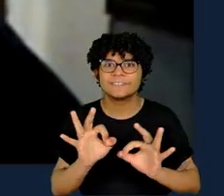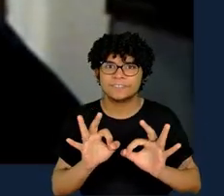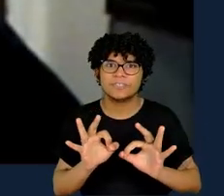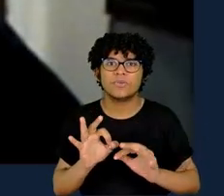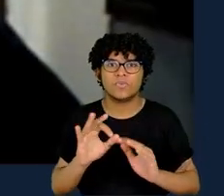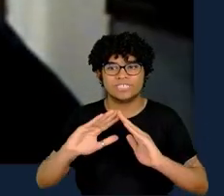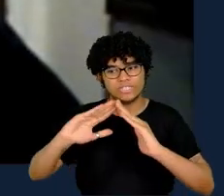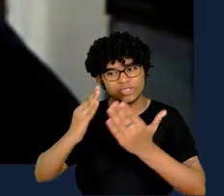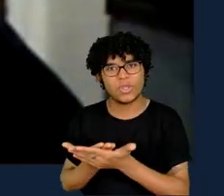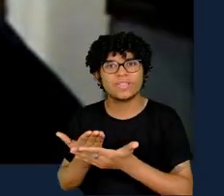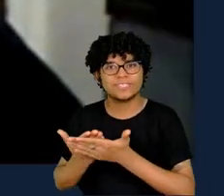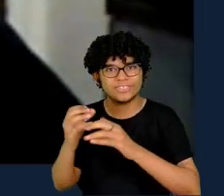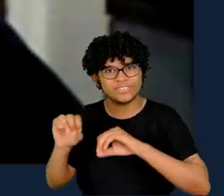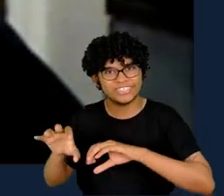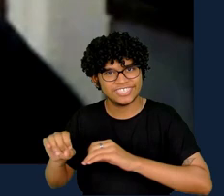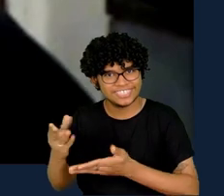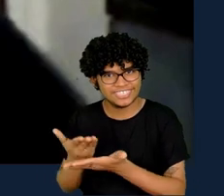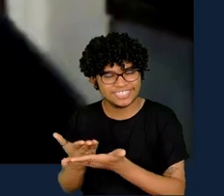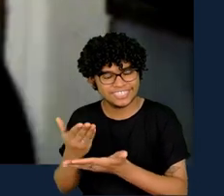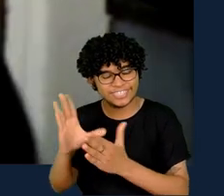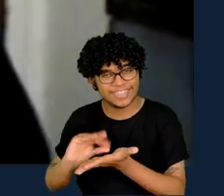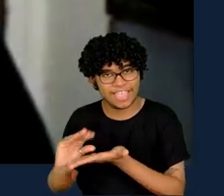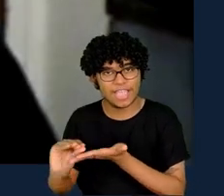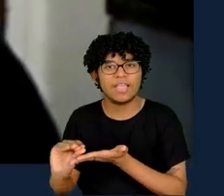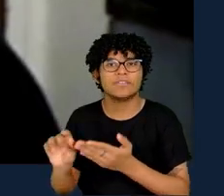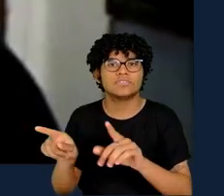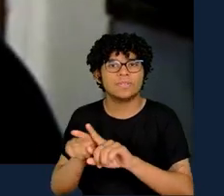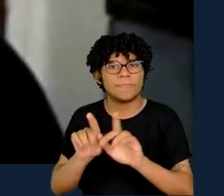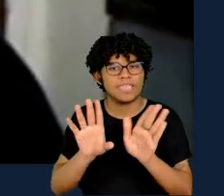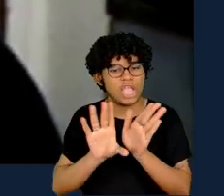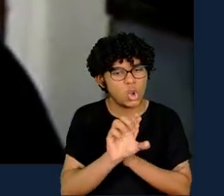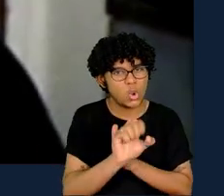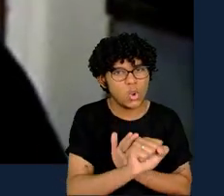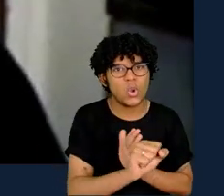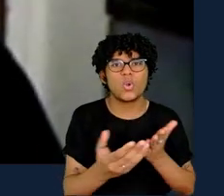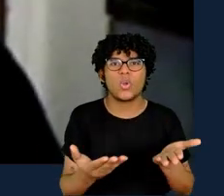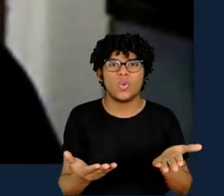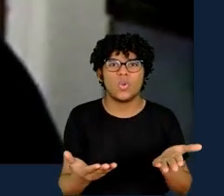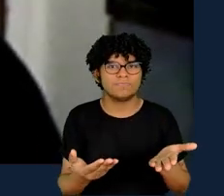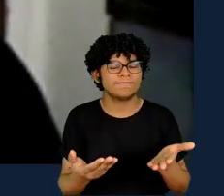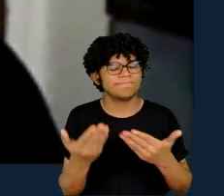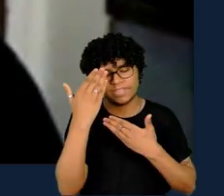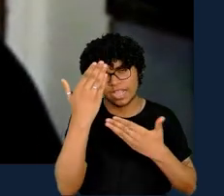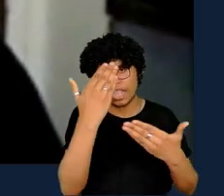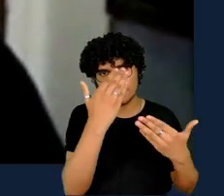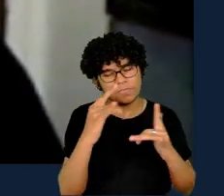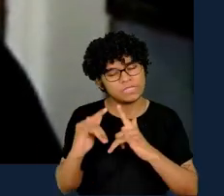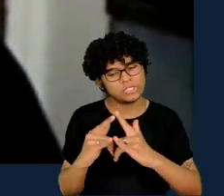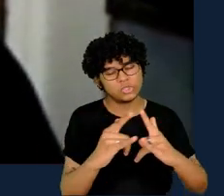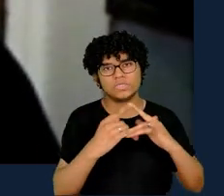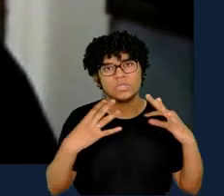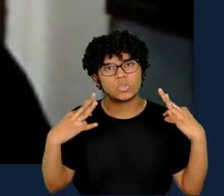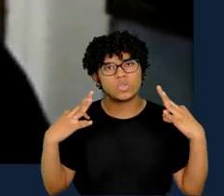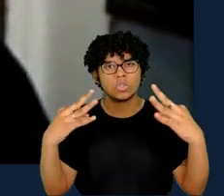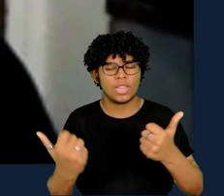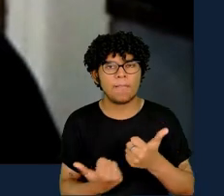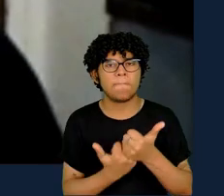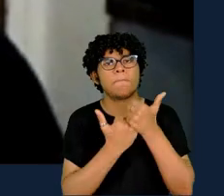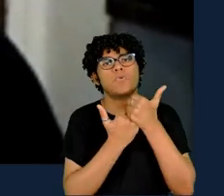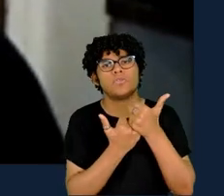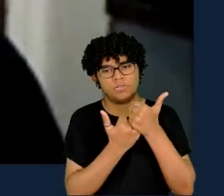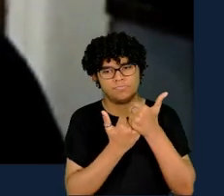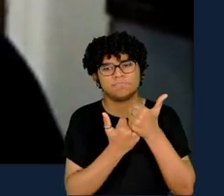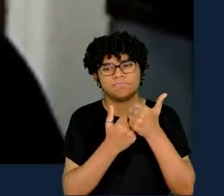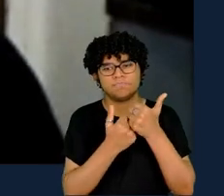Knowledge Foundation, né, do Google News Initiative, que participou também, e todos que apoiaram